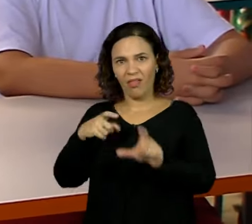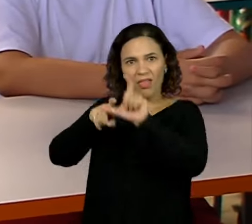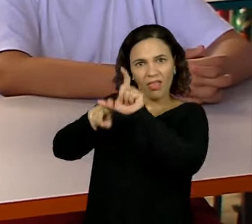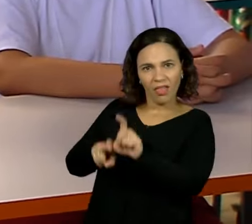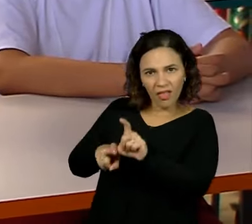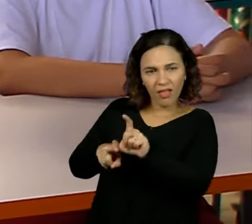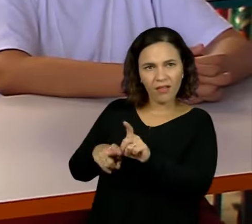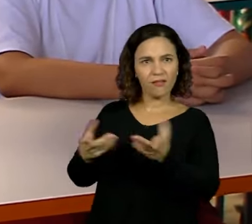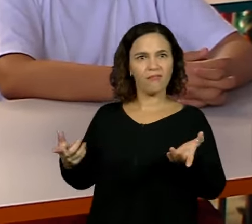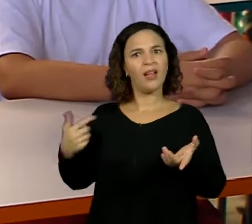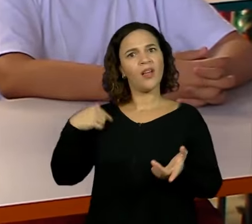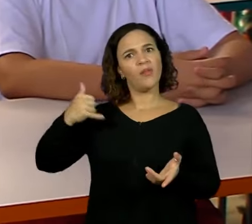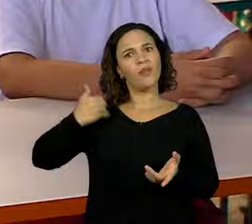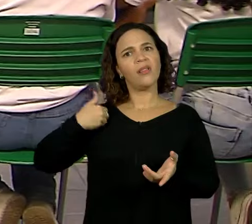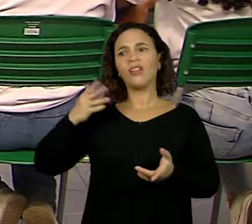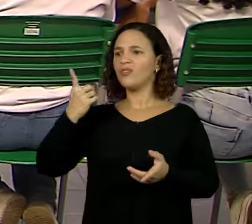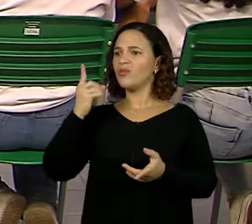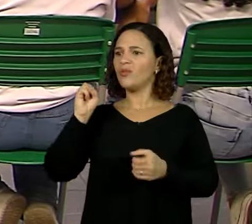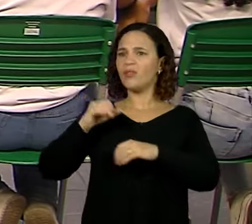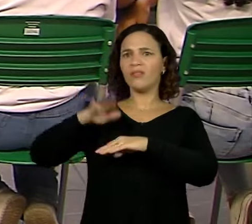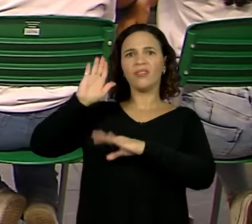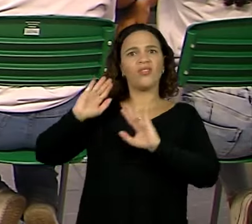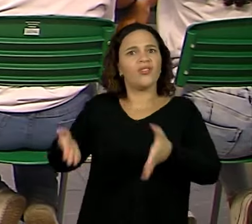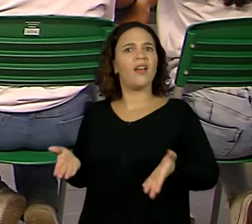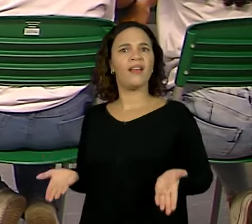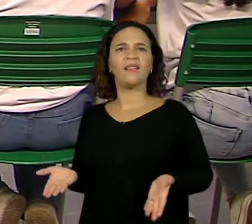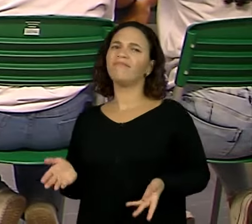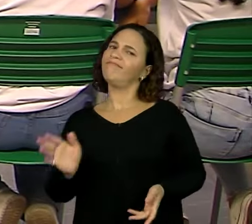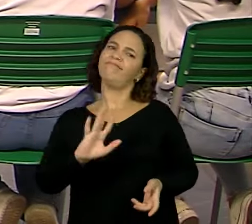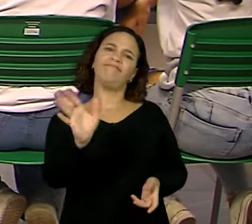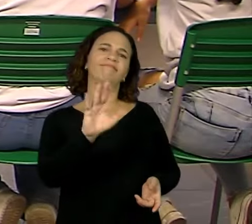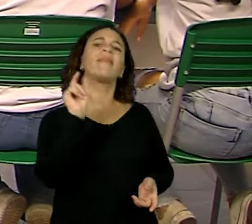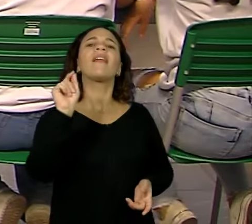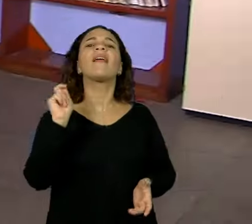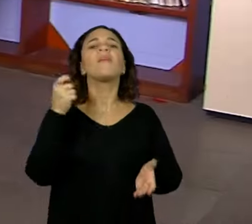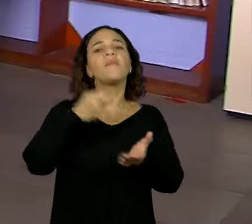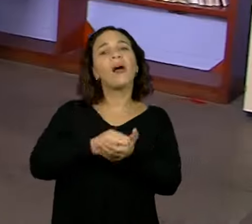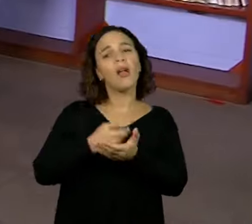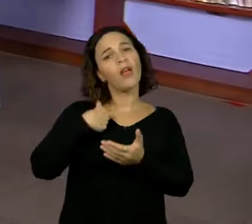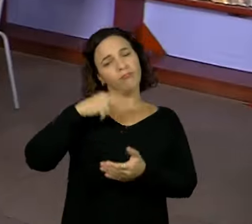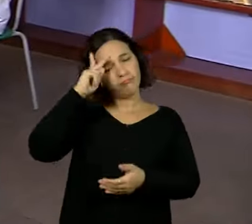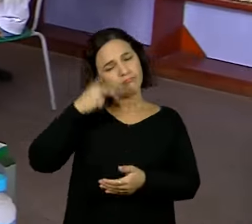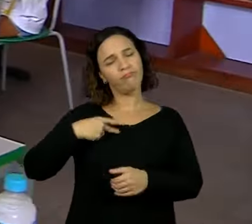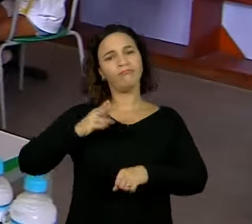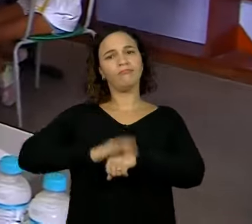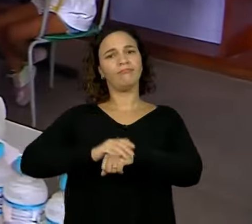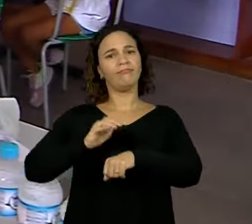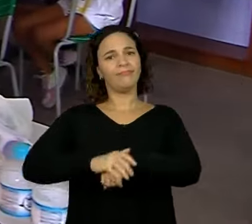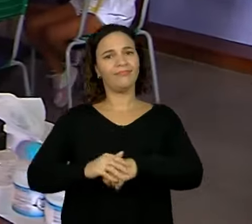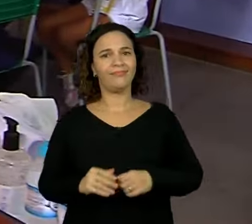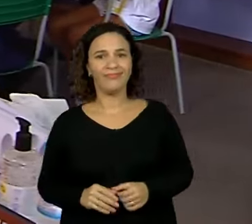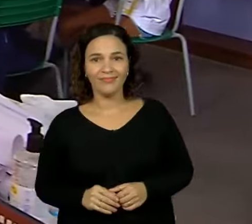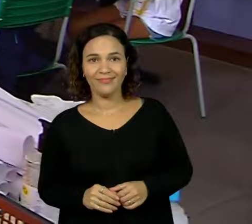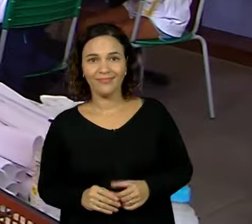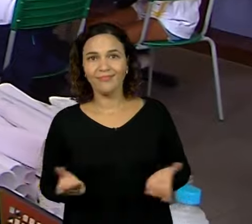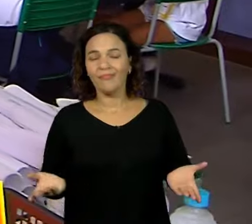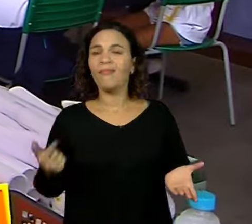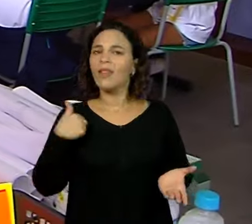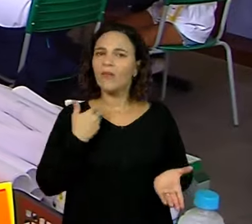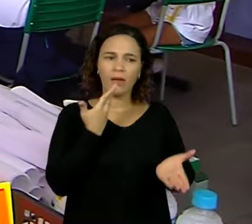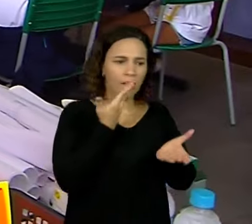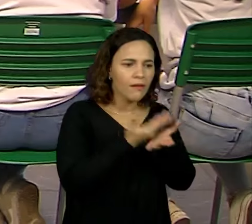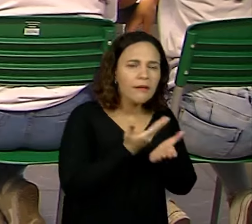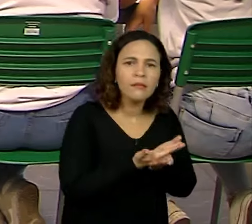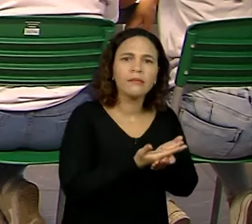quando somos maiores de idade? Não. Quem vai pagar para nós são nós mesmas. O que que eu vou